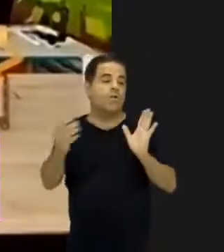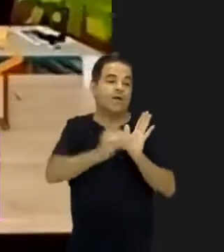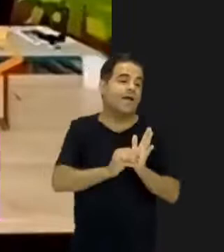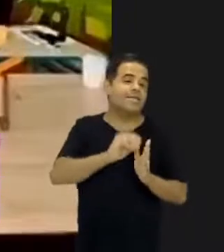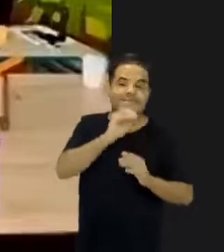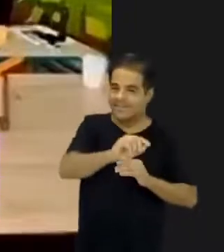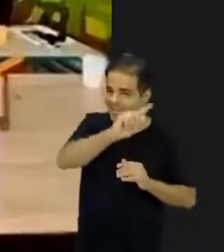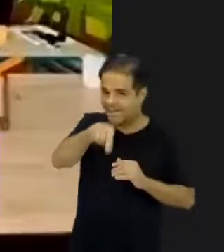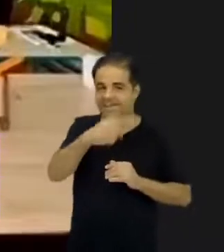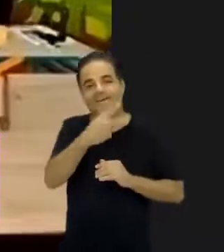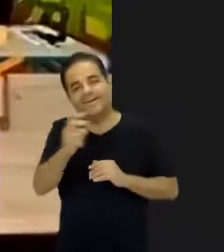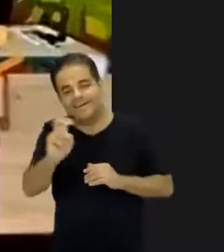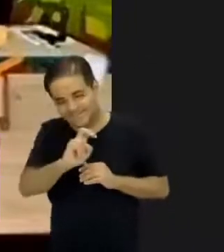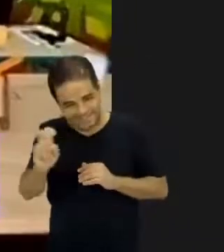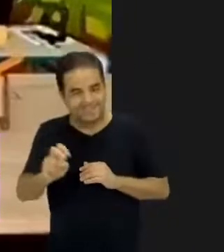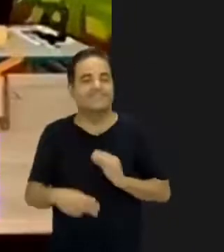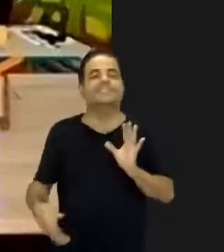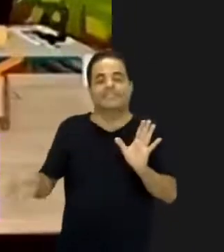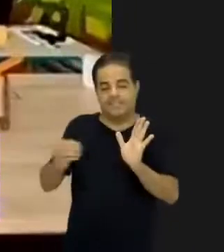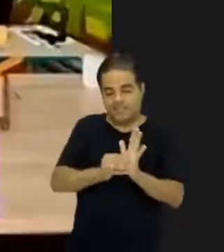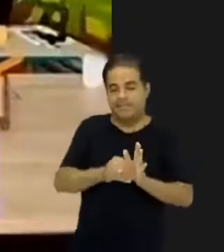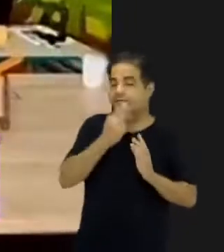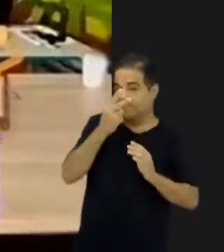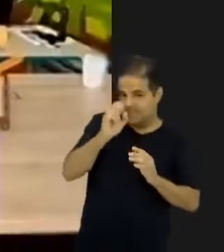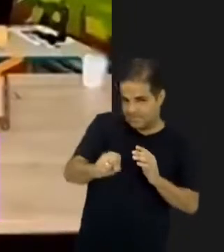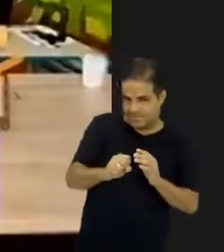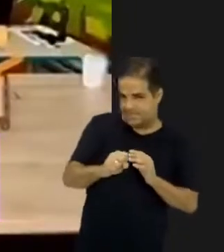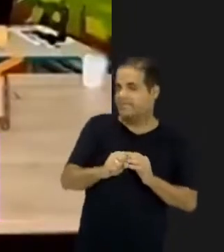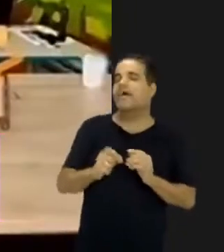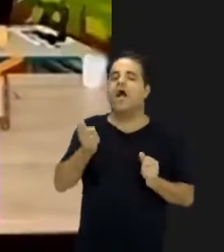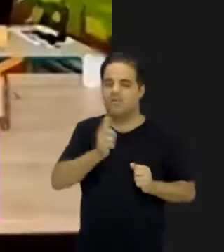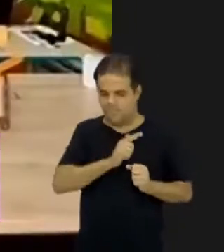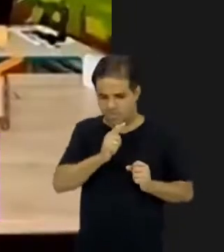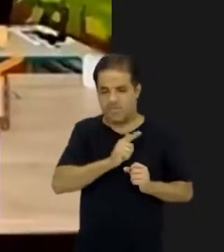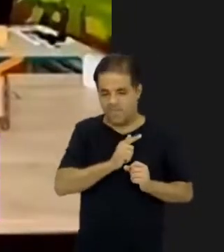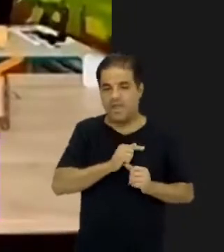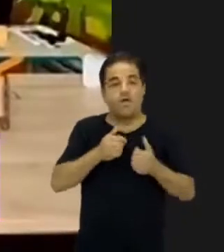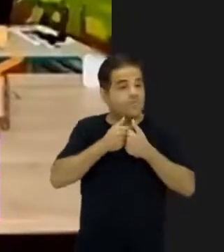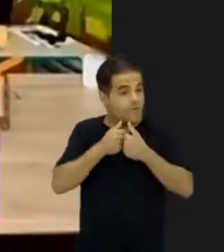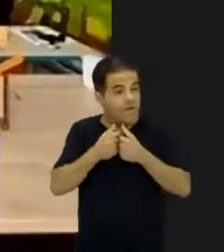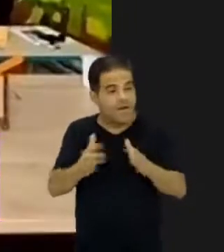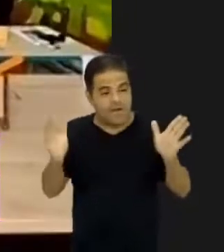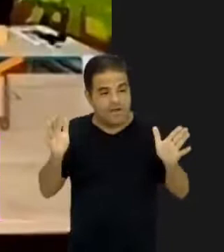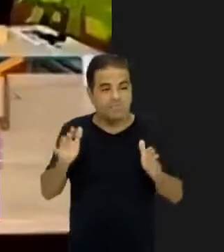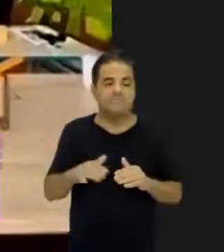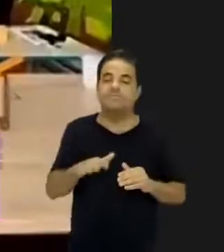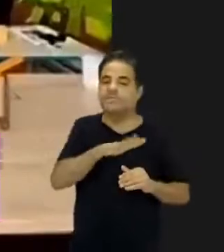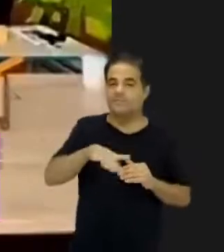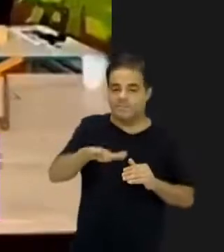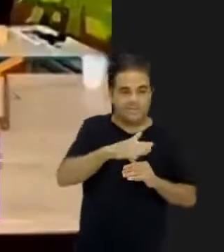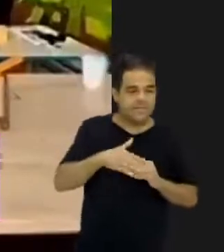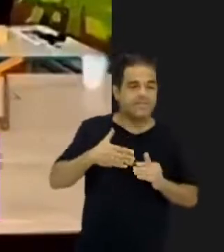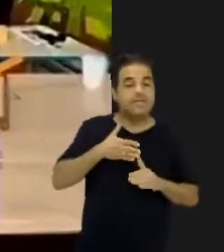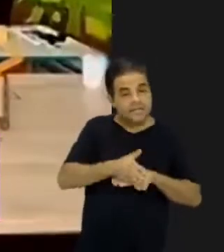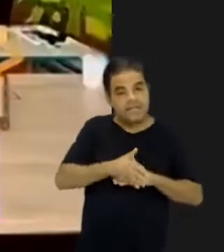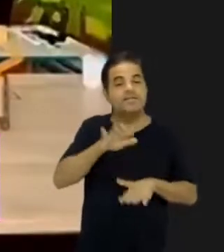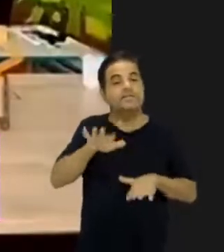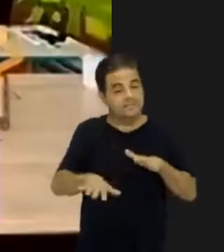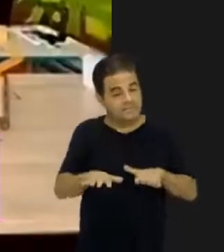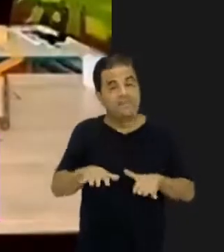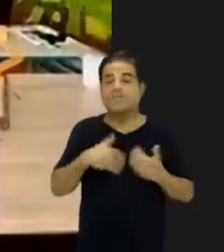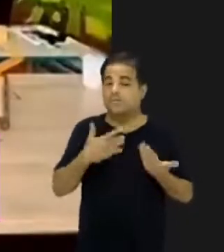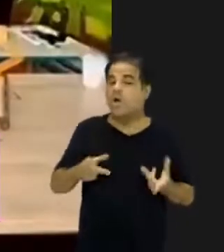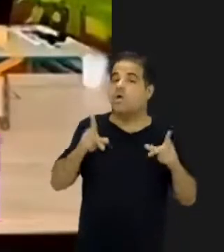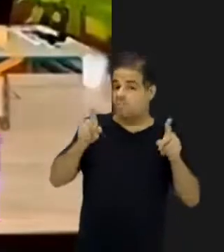0, 255 e 28, eu vou ter eu vou abrir ali o meu circuito dependendo dali, tá?